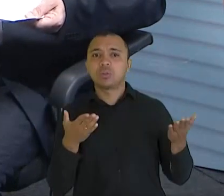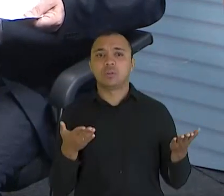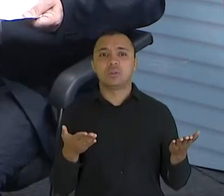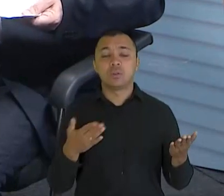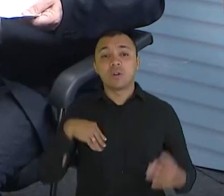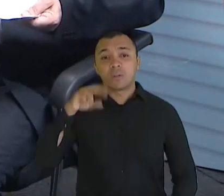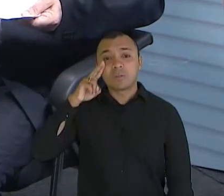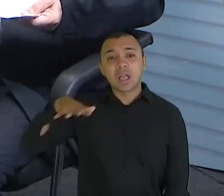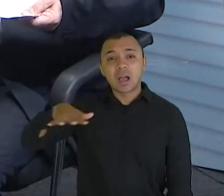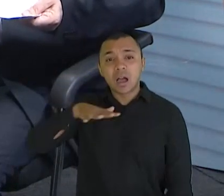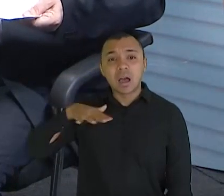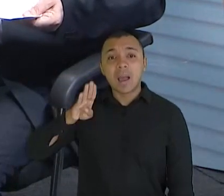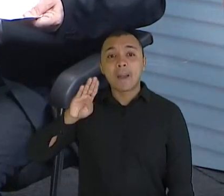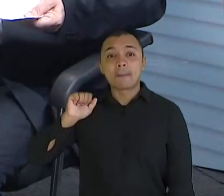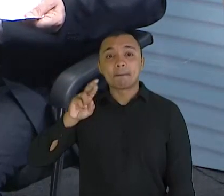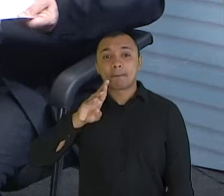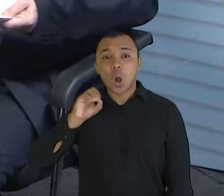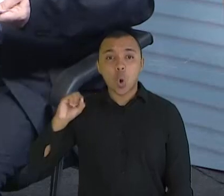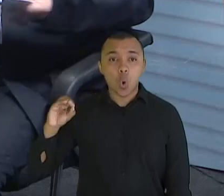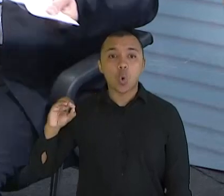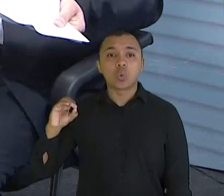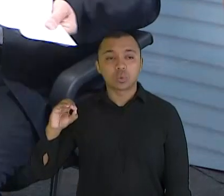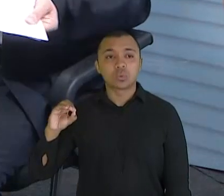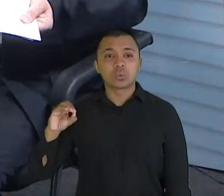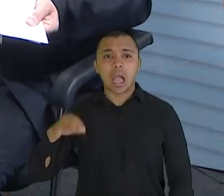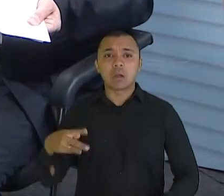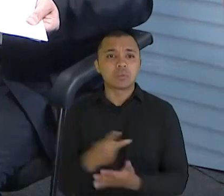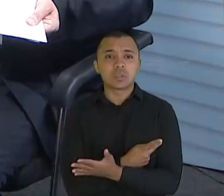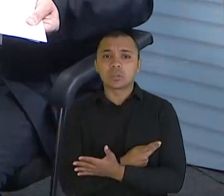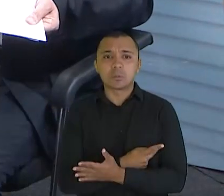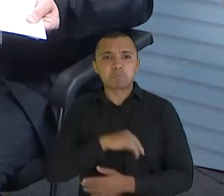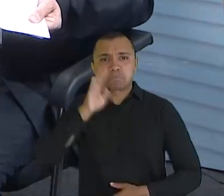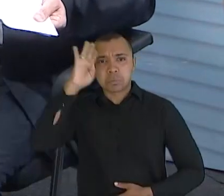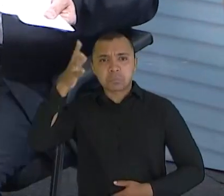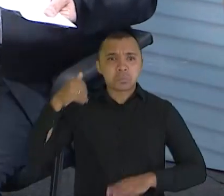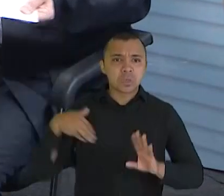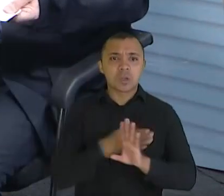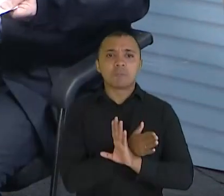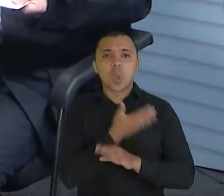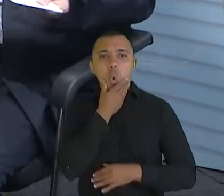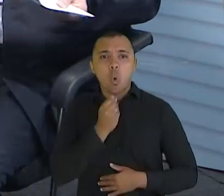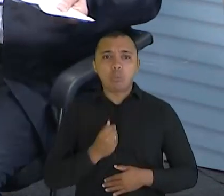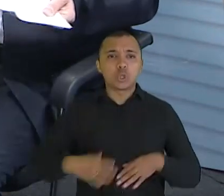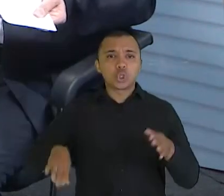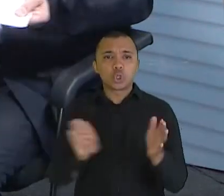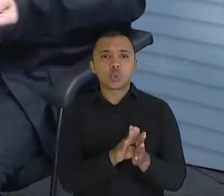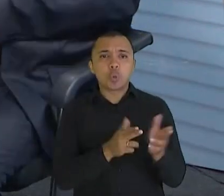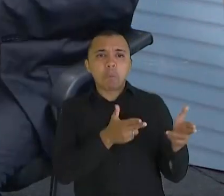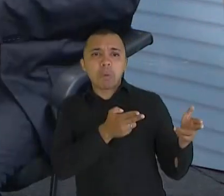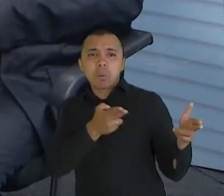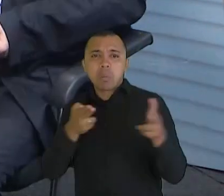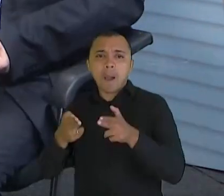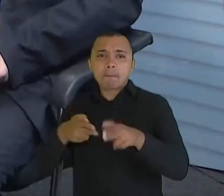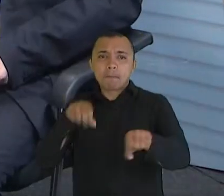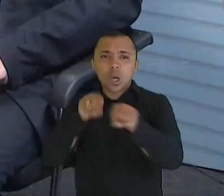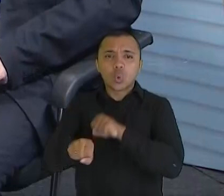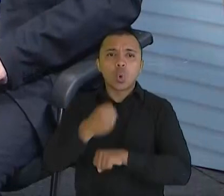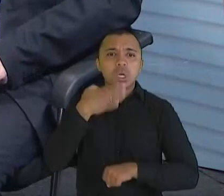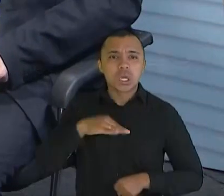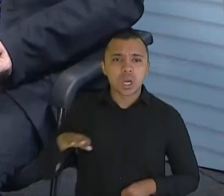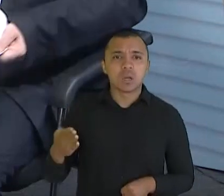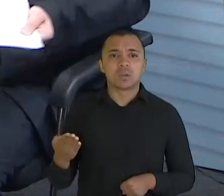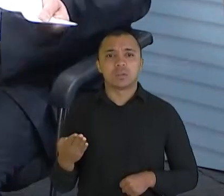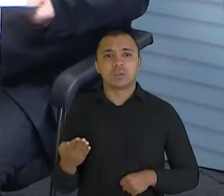Aquela areninha no Barroso provou que os caras estão rompendo com isso. Né? É, mas por isso que é muito importante... O cara importante... chegou lá e atirou a ele, matou criança de 10 anos, uma coisa